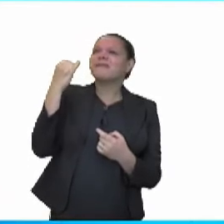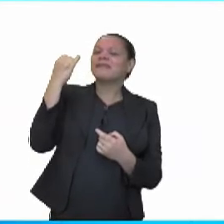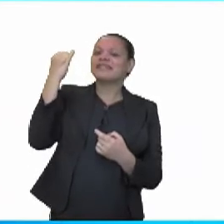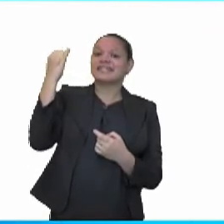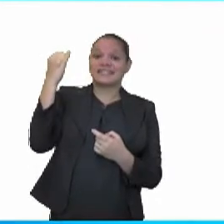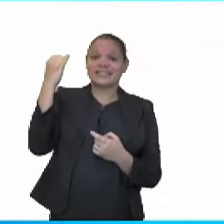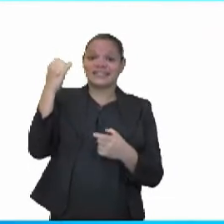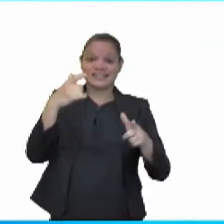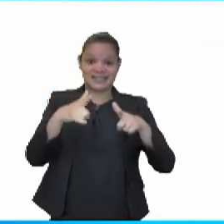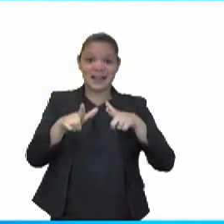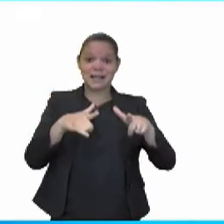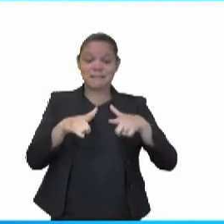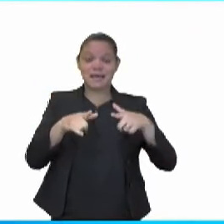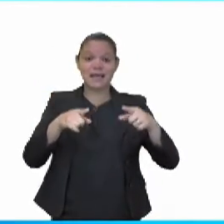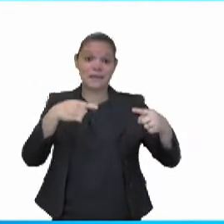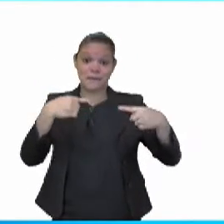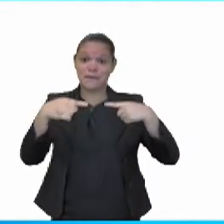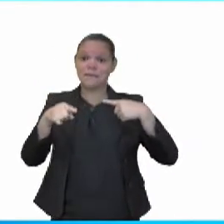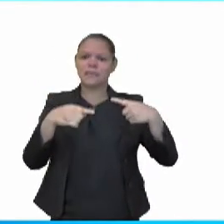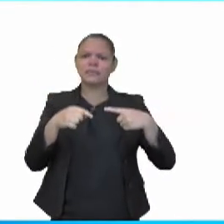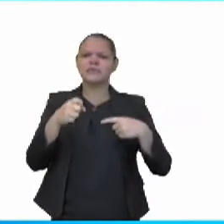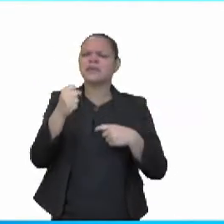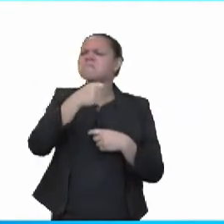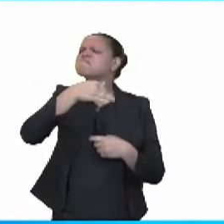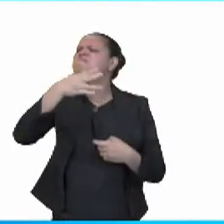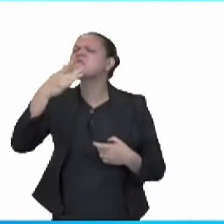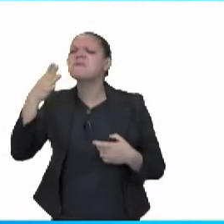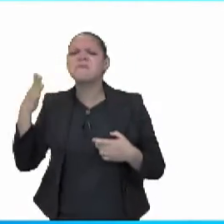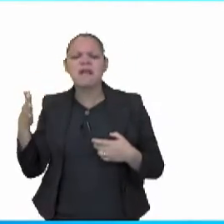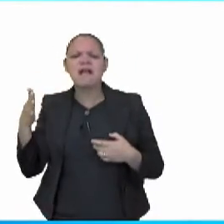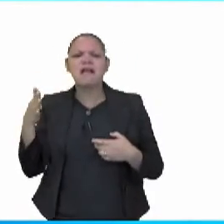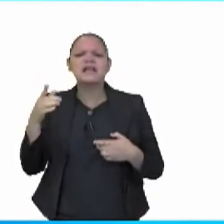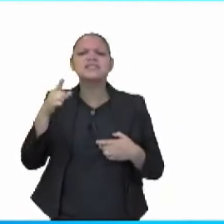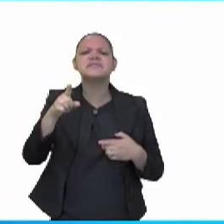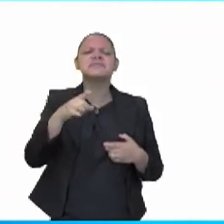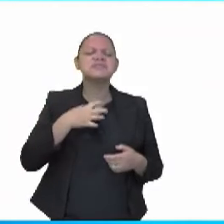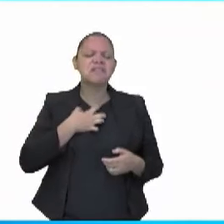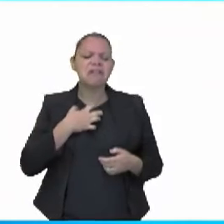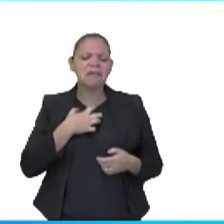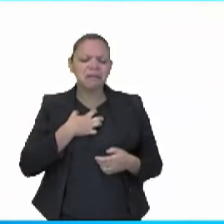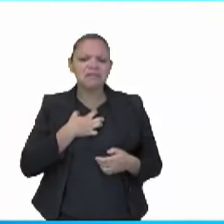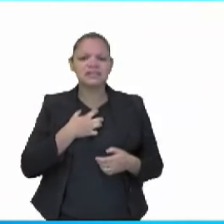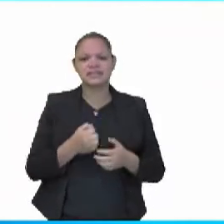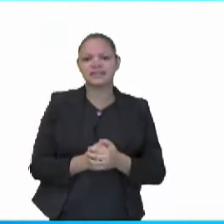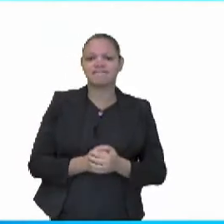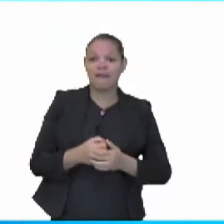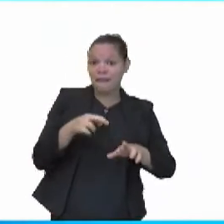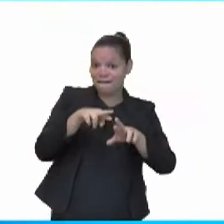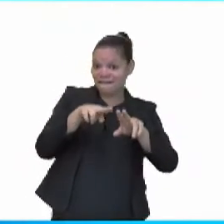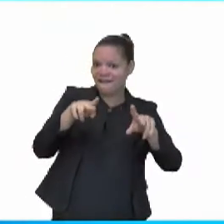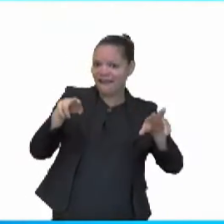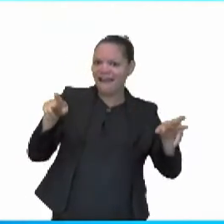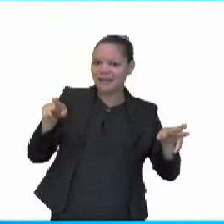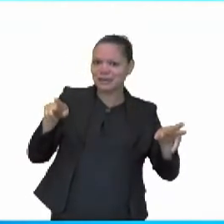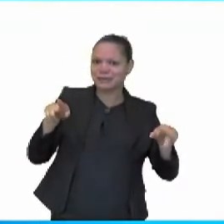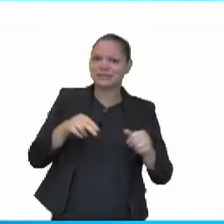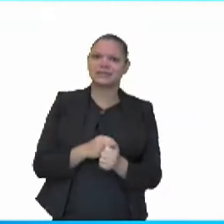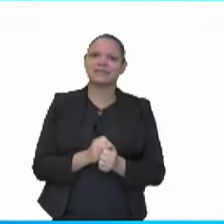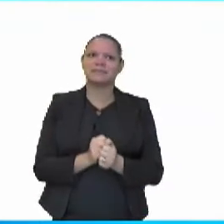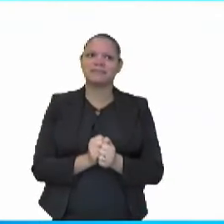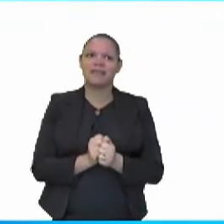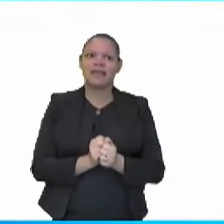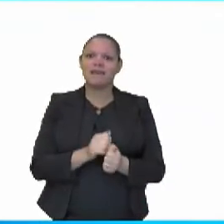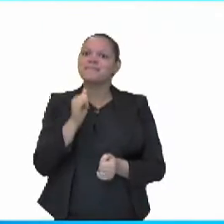muitos. Mas um que me marca e que eu não deixo de seguir sempre é Carlos Brau. Por ser